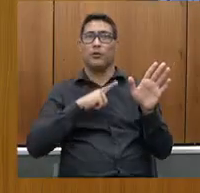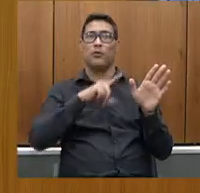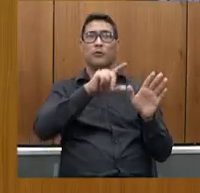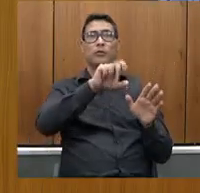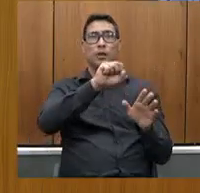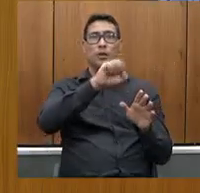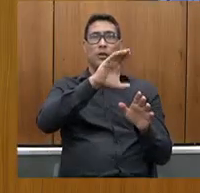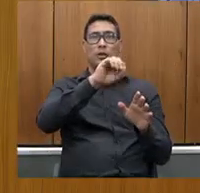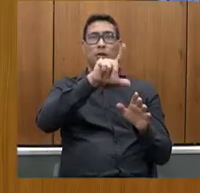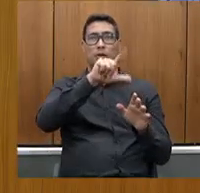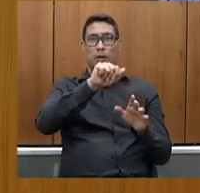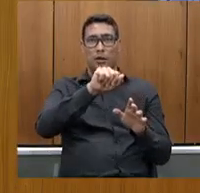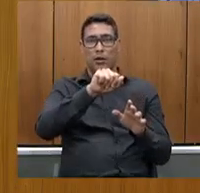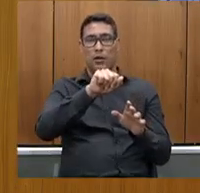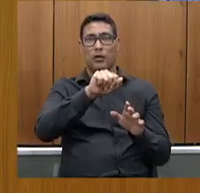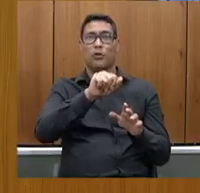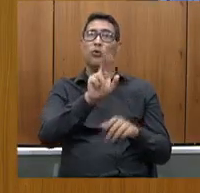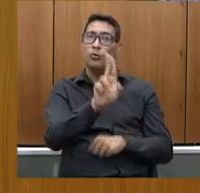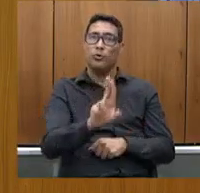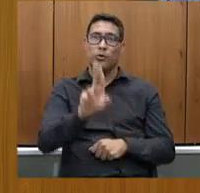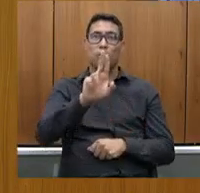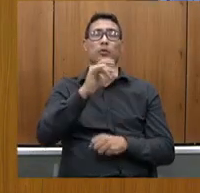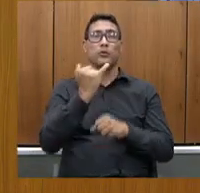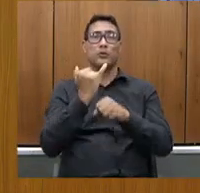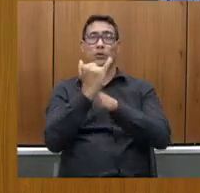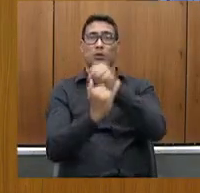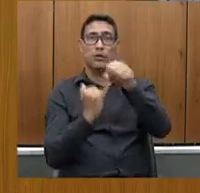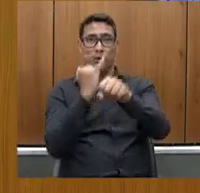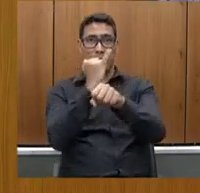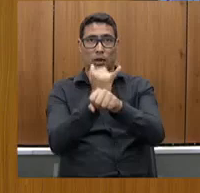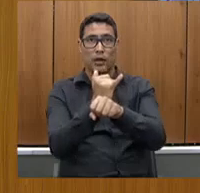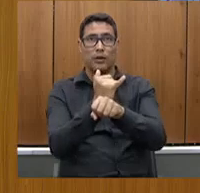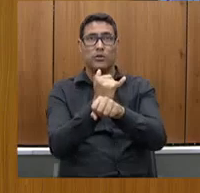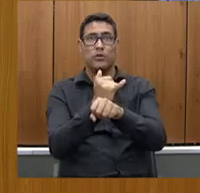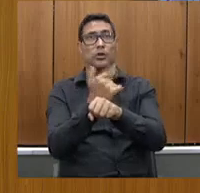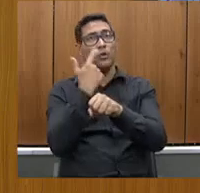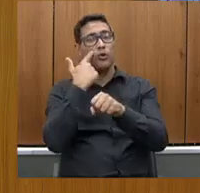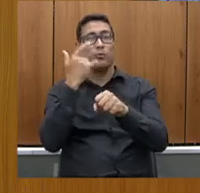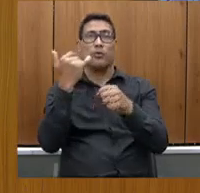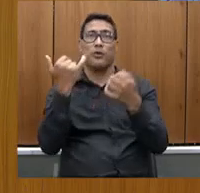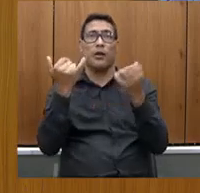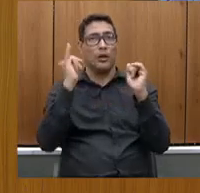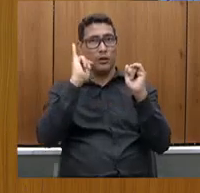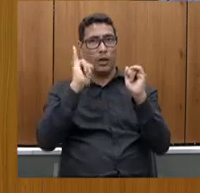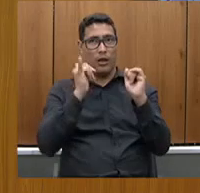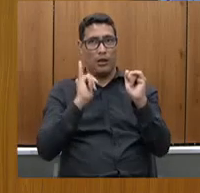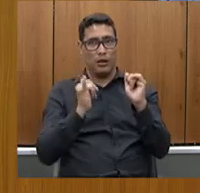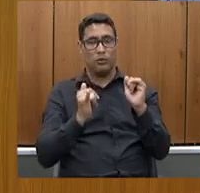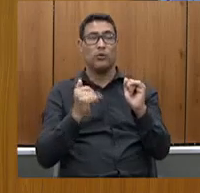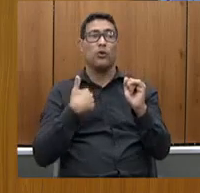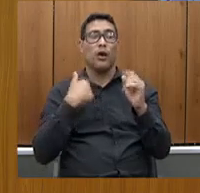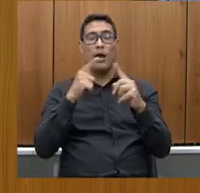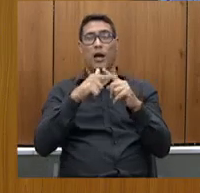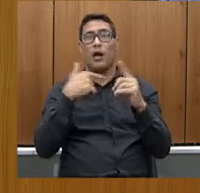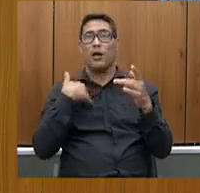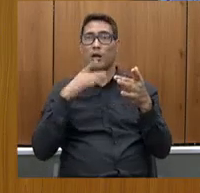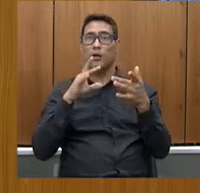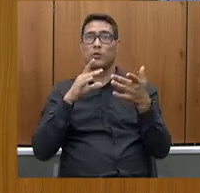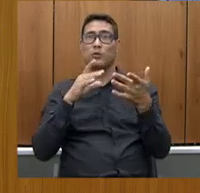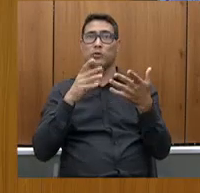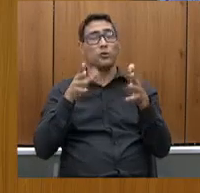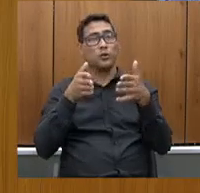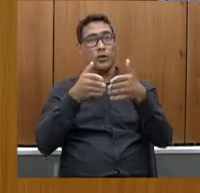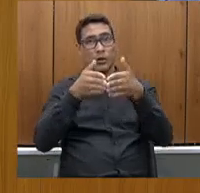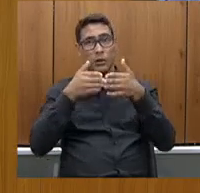via internet nós sabemos como relatou mesmo nós acatamos a solicitação do Comando Para